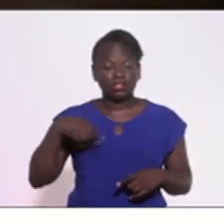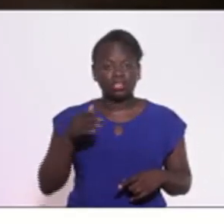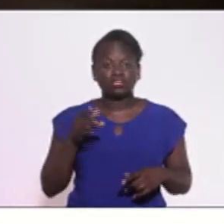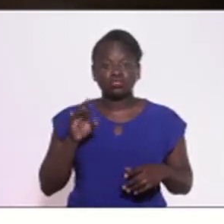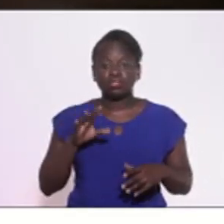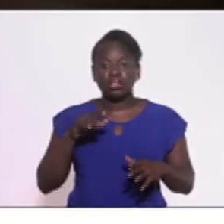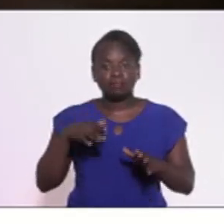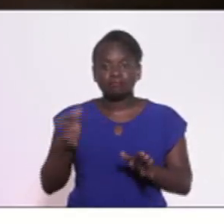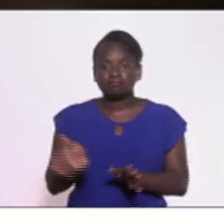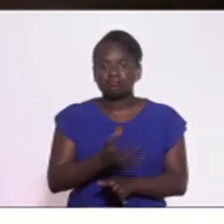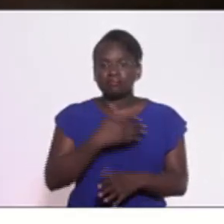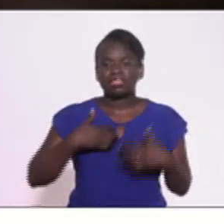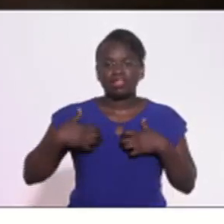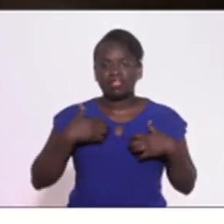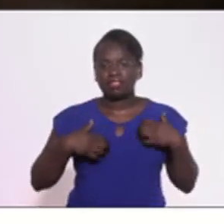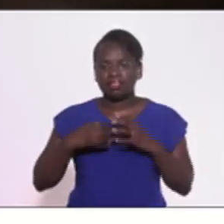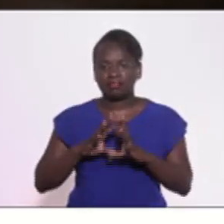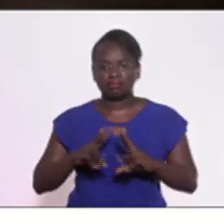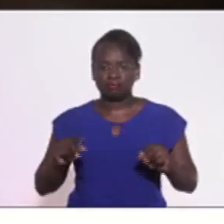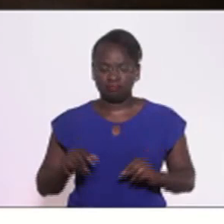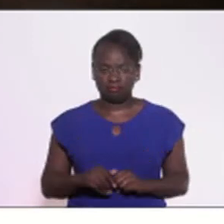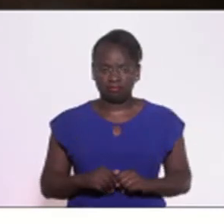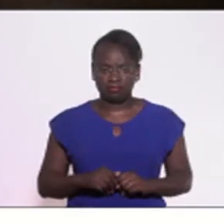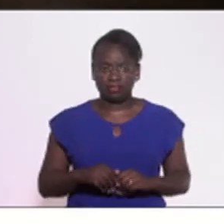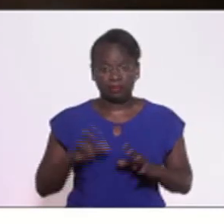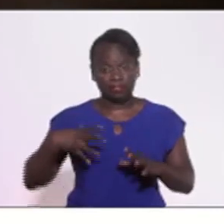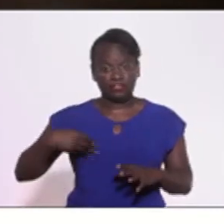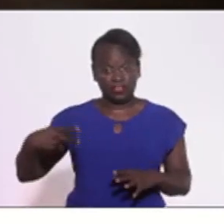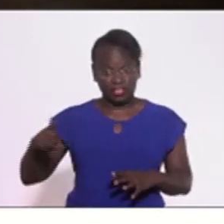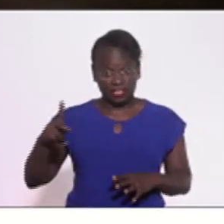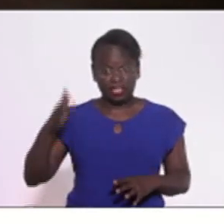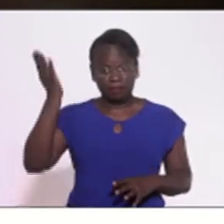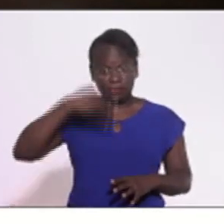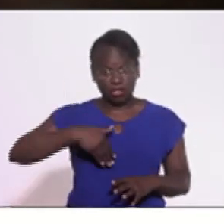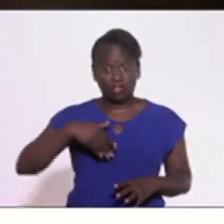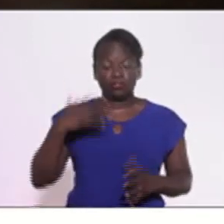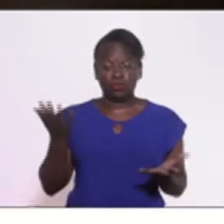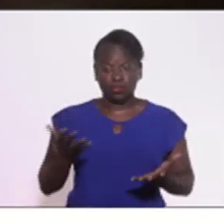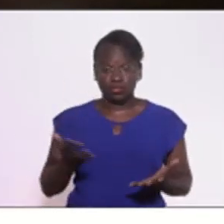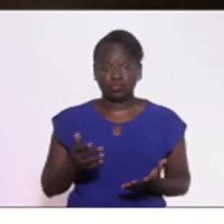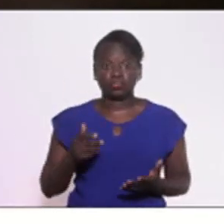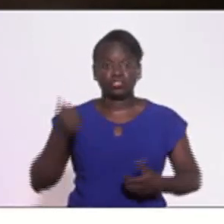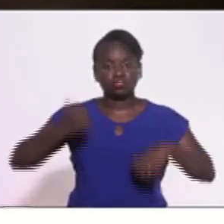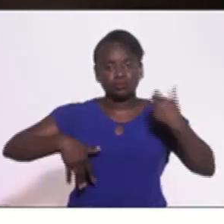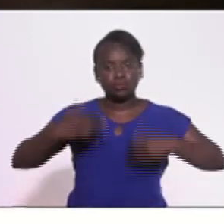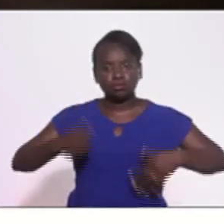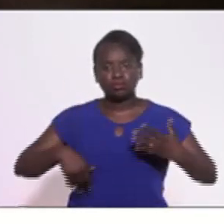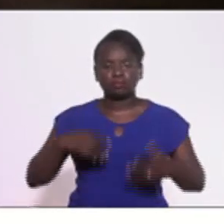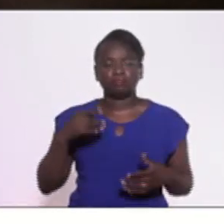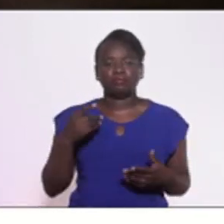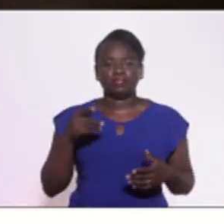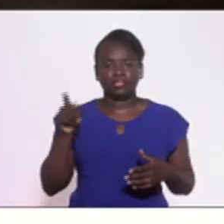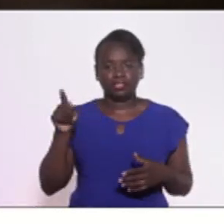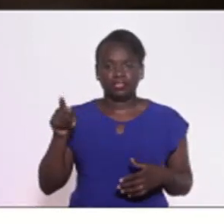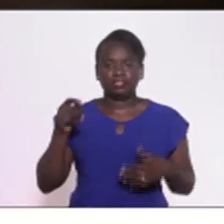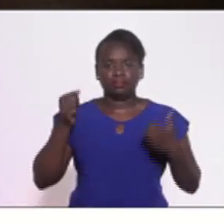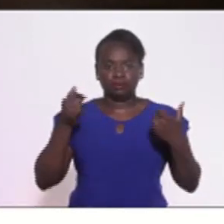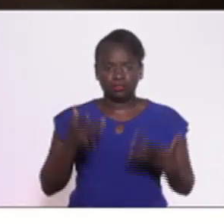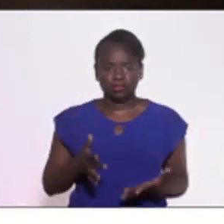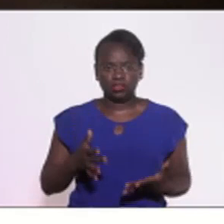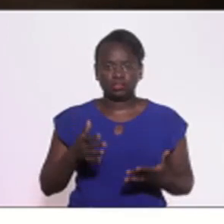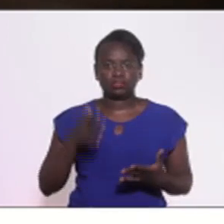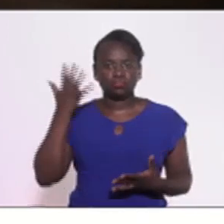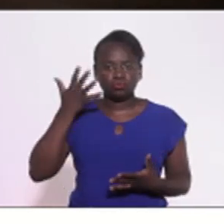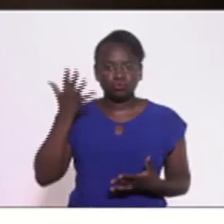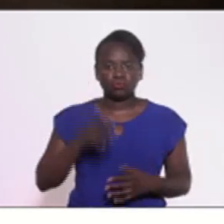um passageiro da agonia. E a sua filha demonstrou muito bem aqui hoje, no seu relato, quando fez o